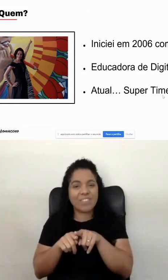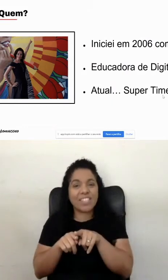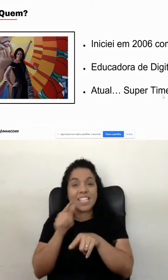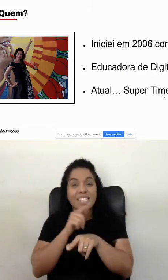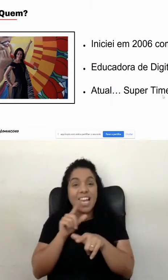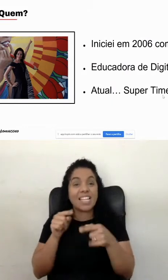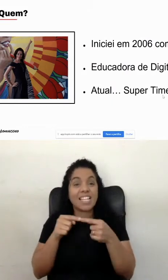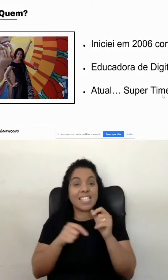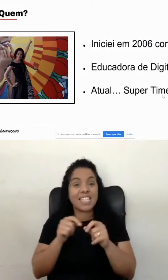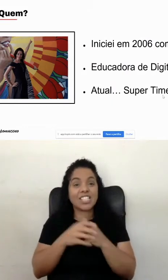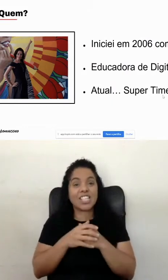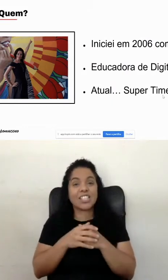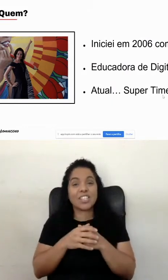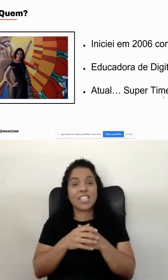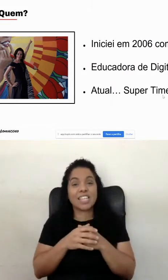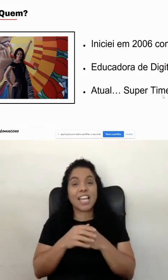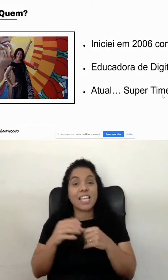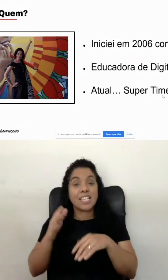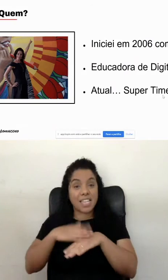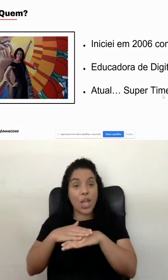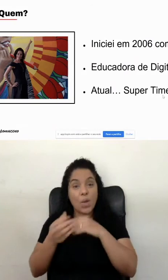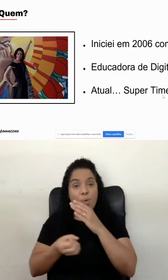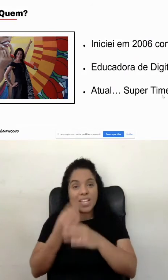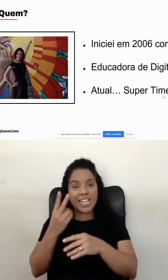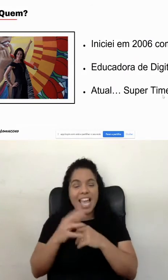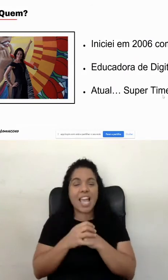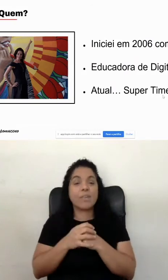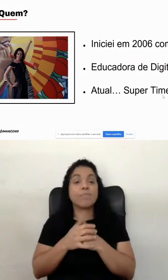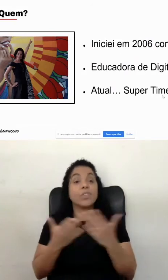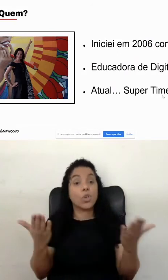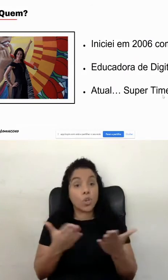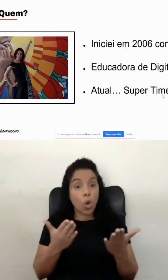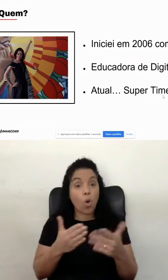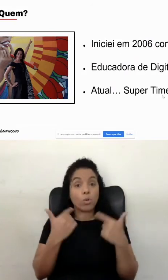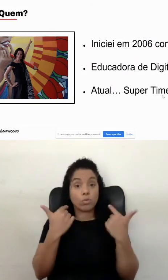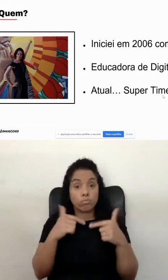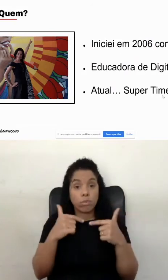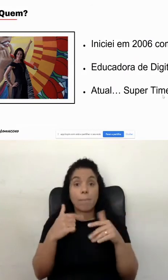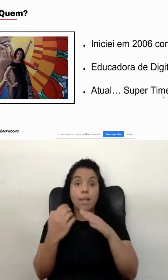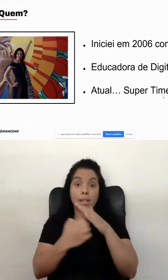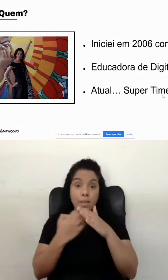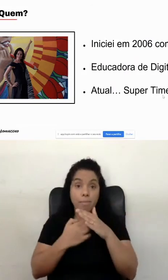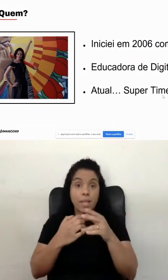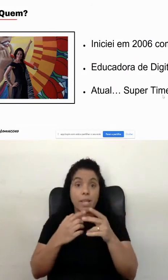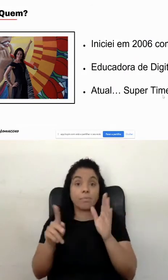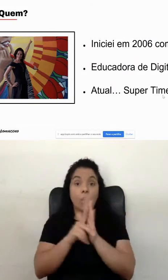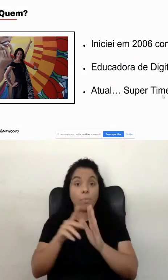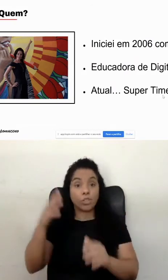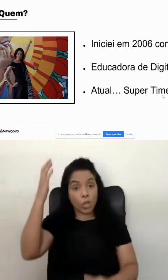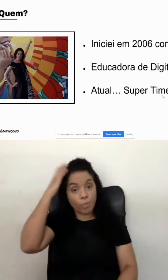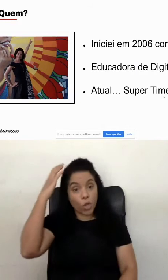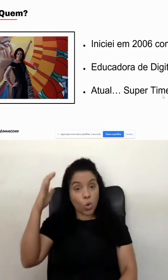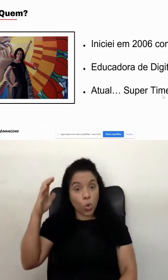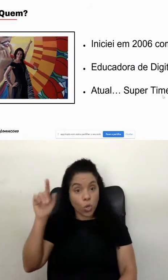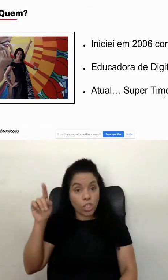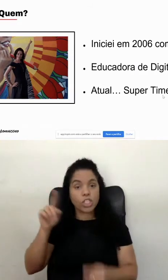sentido, algo que eu criei. E hoje eu trabalho numa empresa de Curitiba,